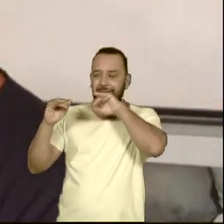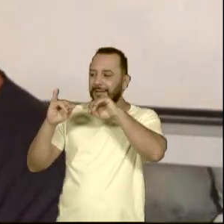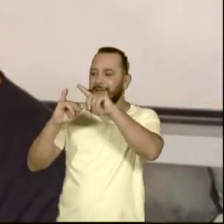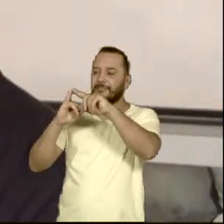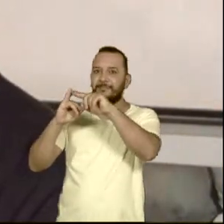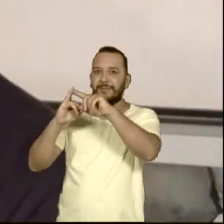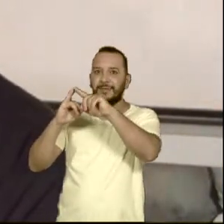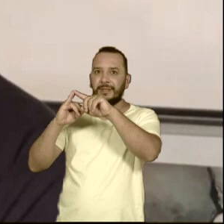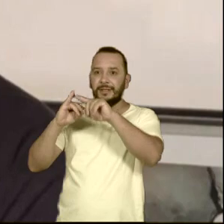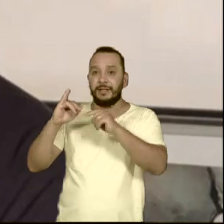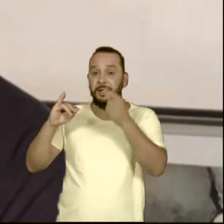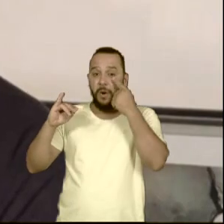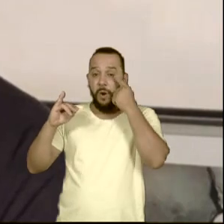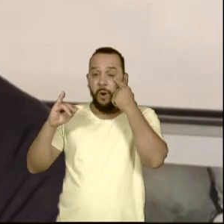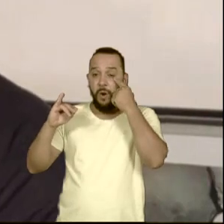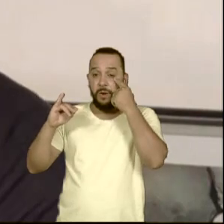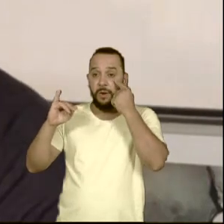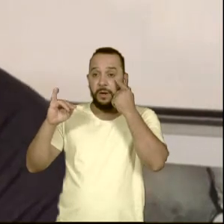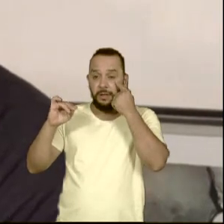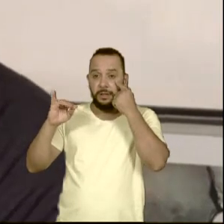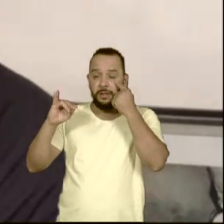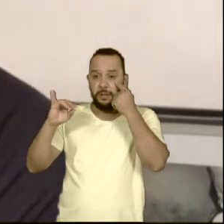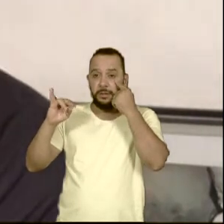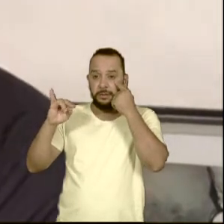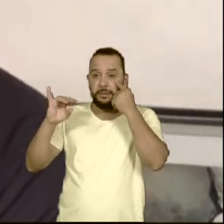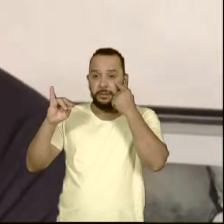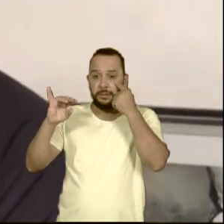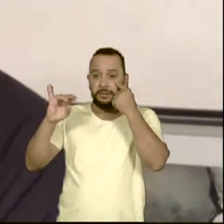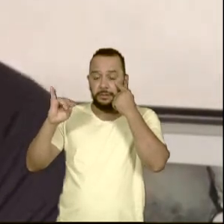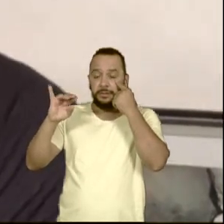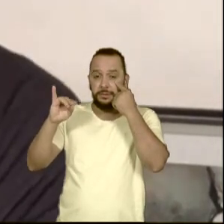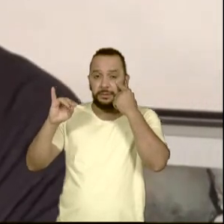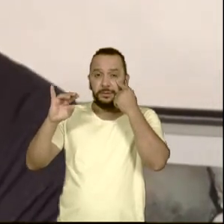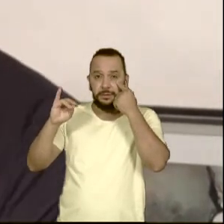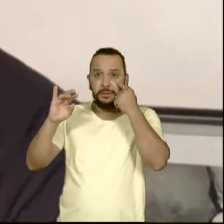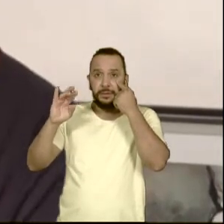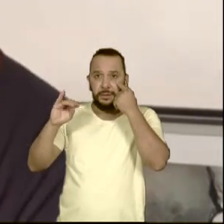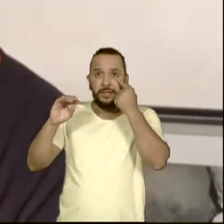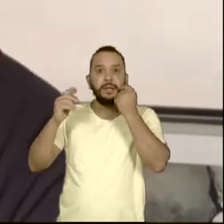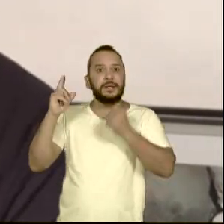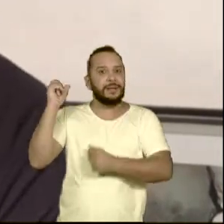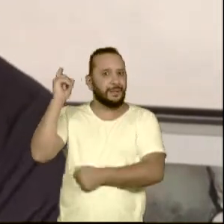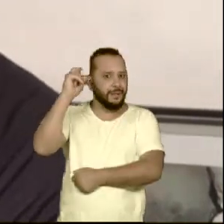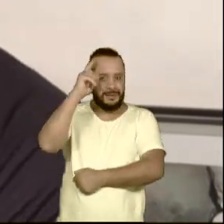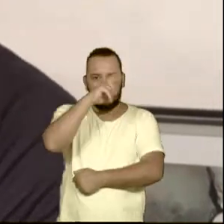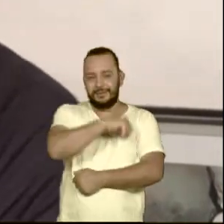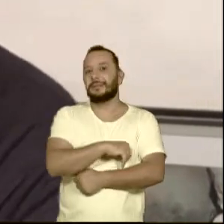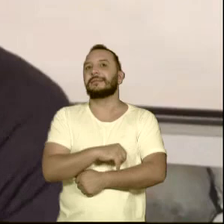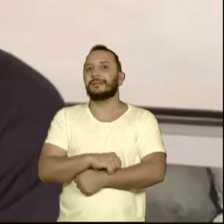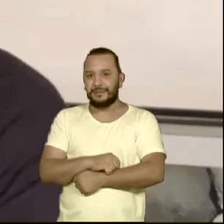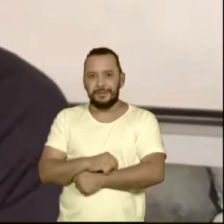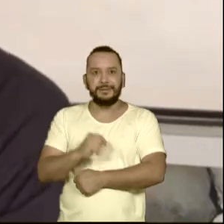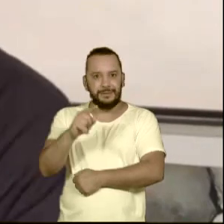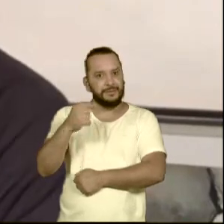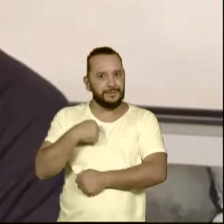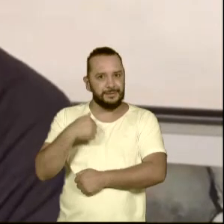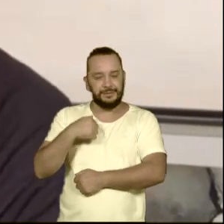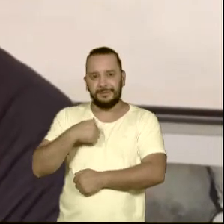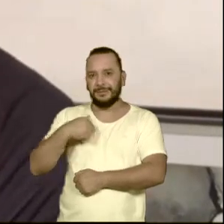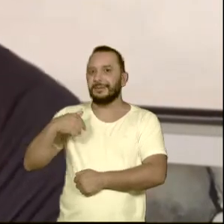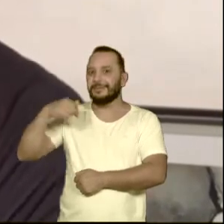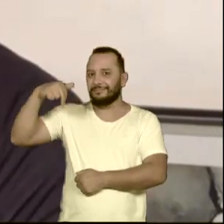esse dedinho pisca o olho, tá? Então, era um boneco profundamente difícil para se caminhar, para fazer tudo.